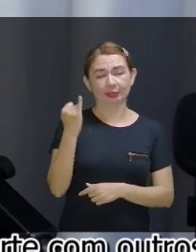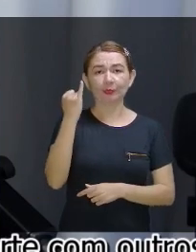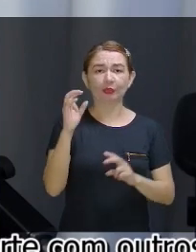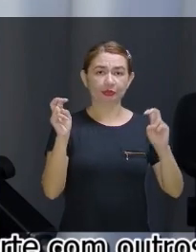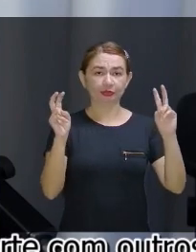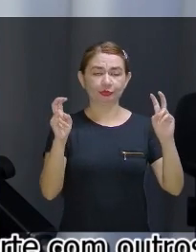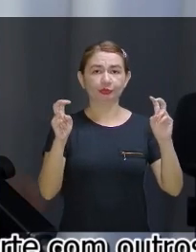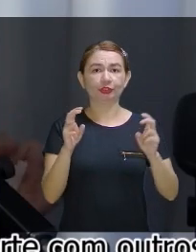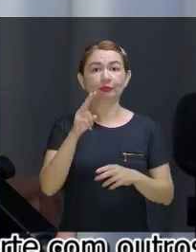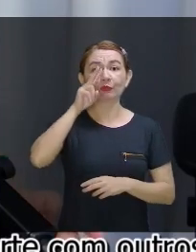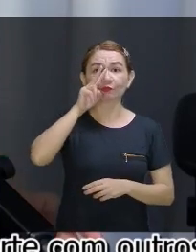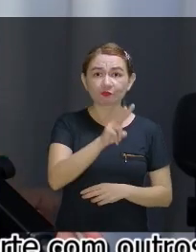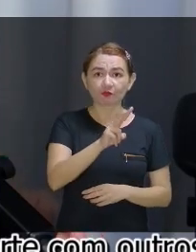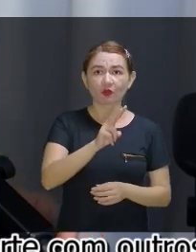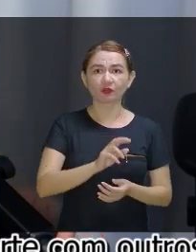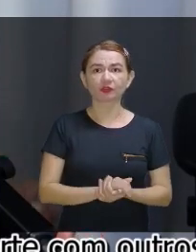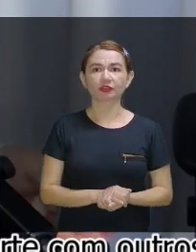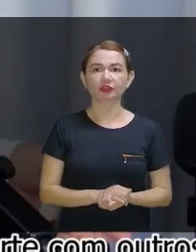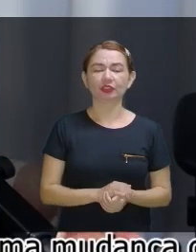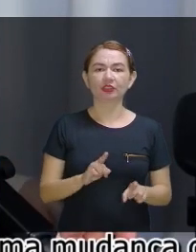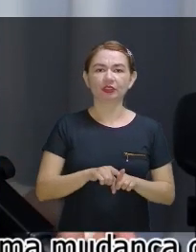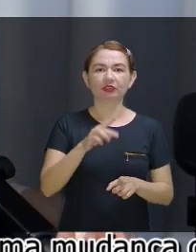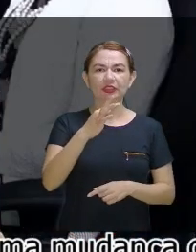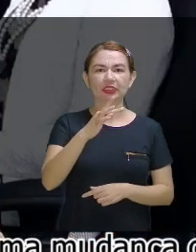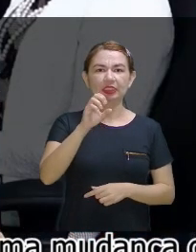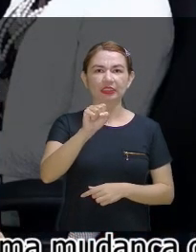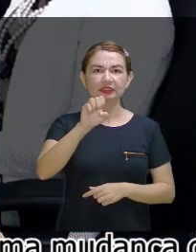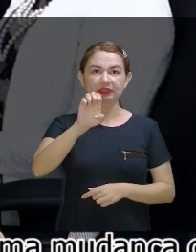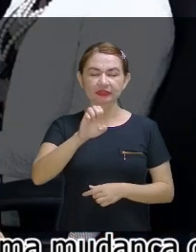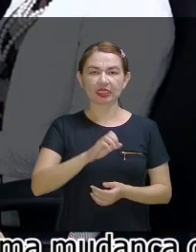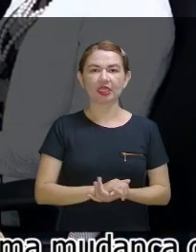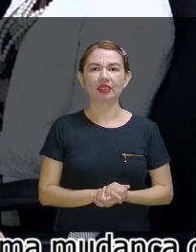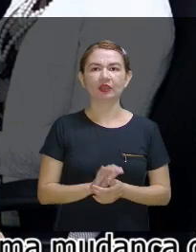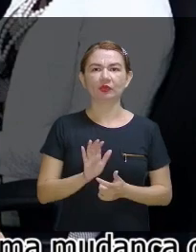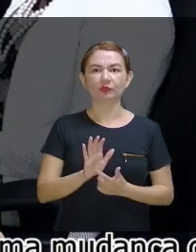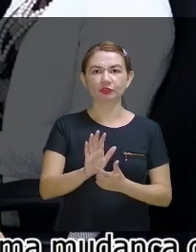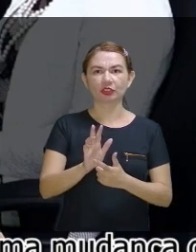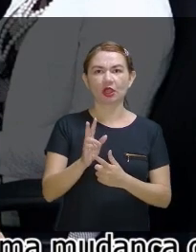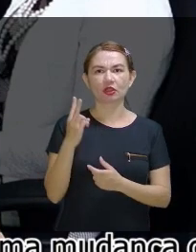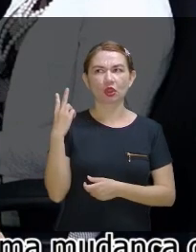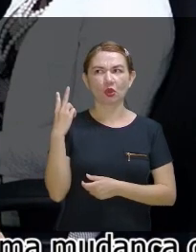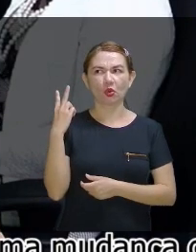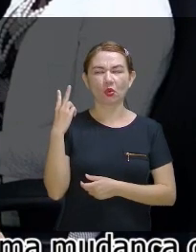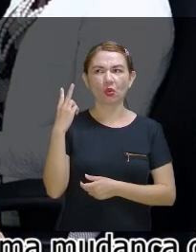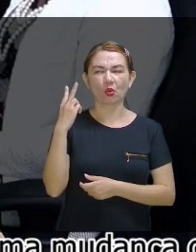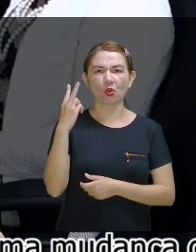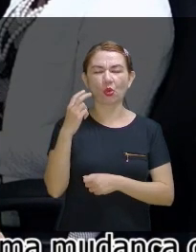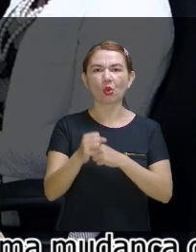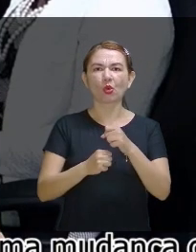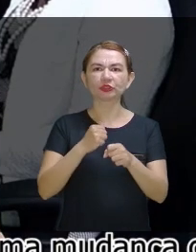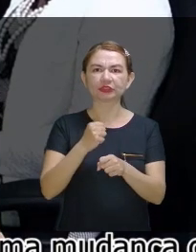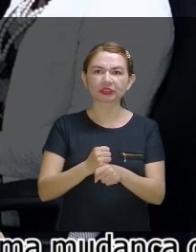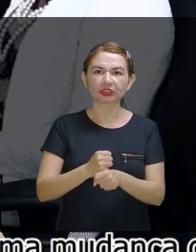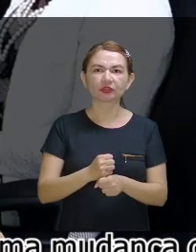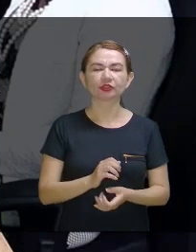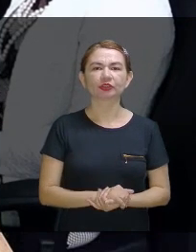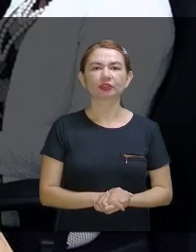muito forte com outros que o TSE tem mostrado nos últimos 2 anos, pelo menos, uma mudança